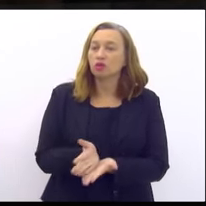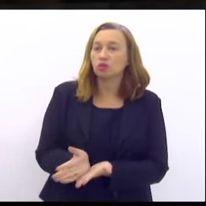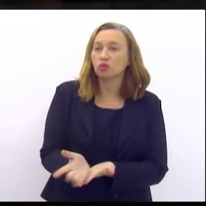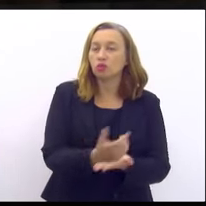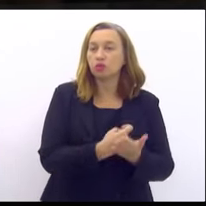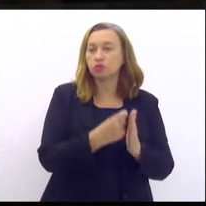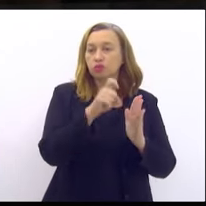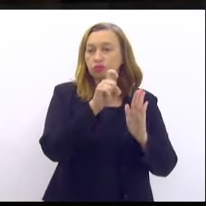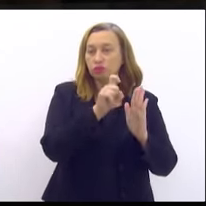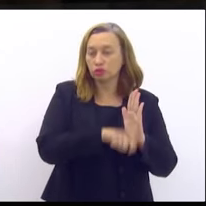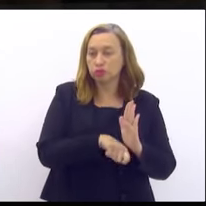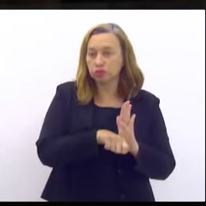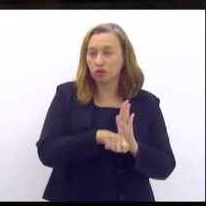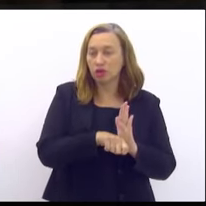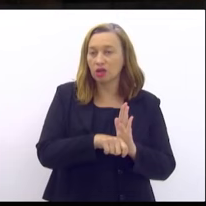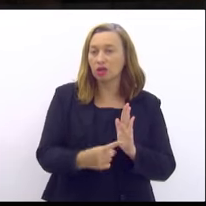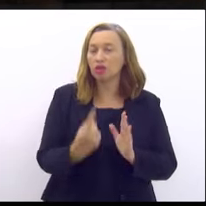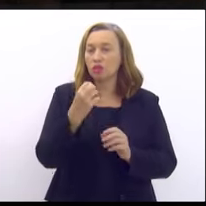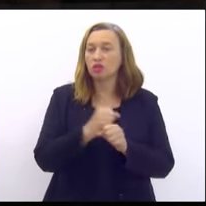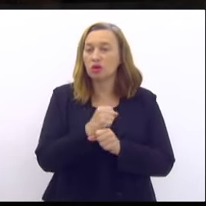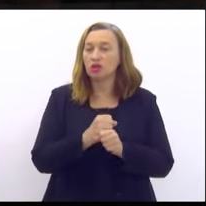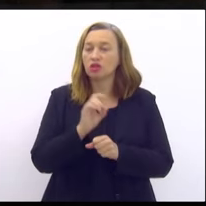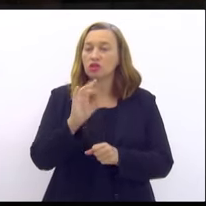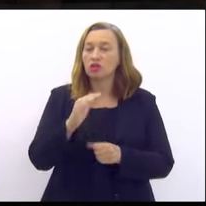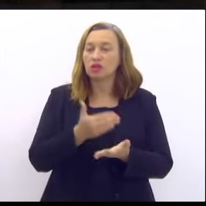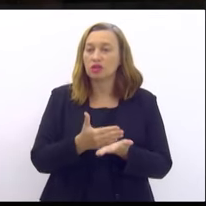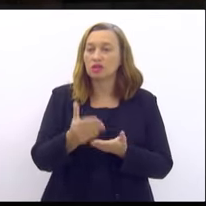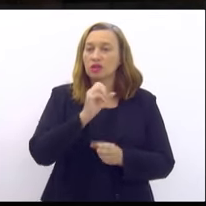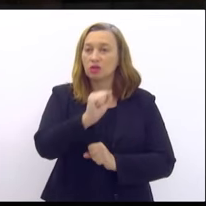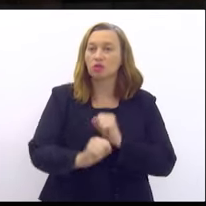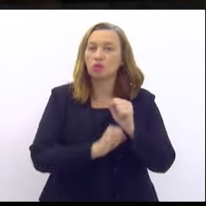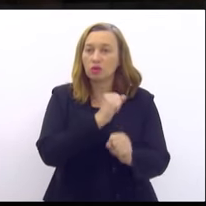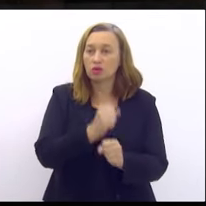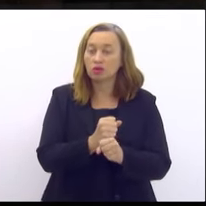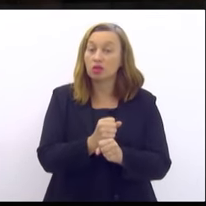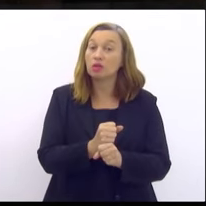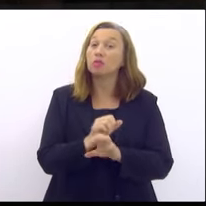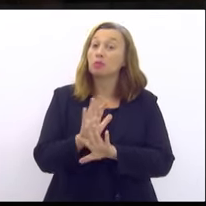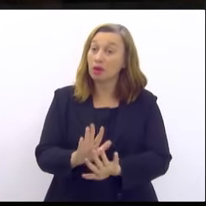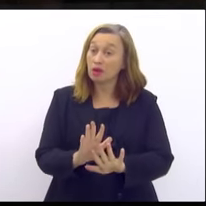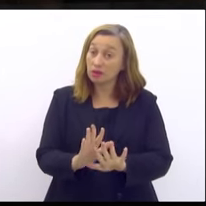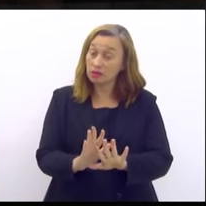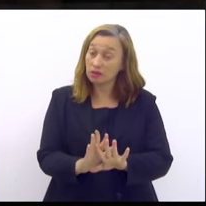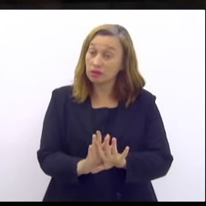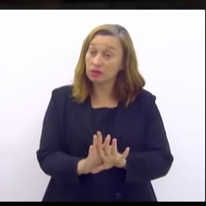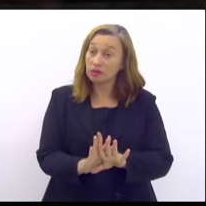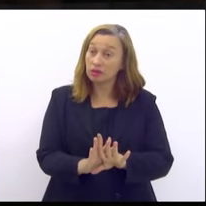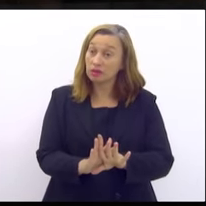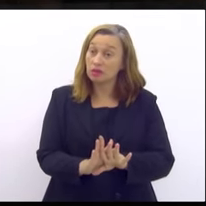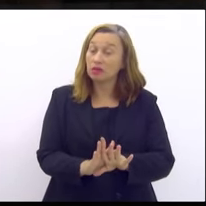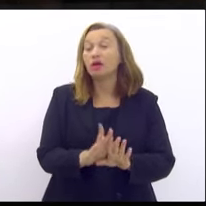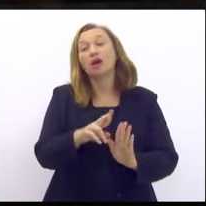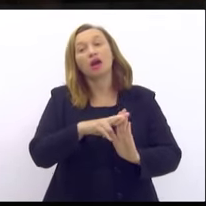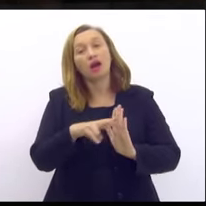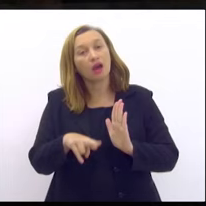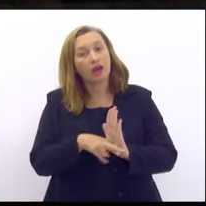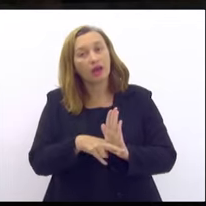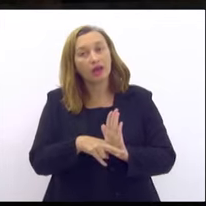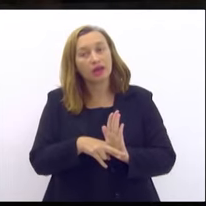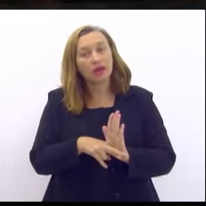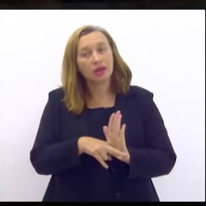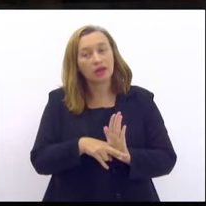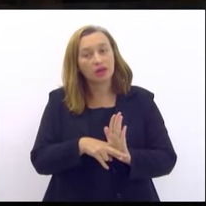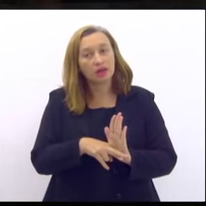só pode entrar em vigor no ano seguinte fora a regra do princípio